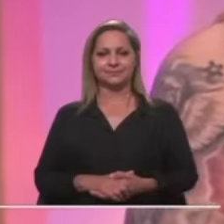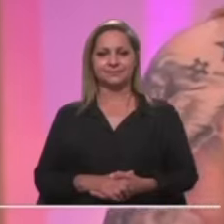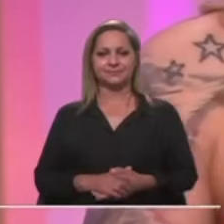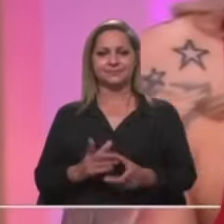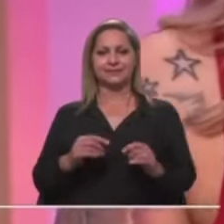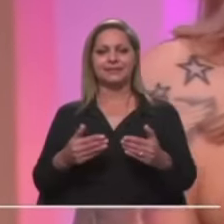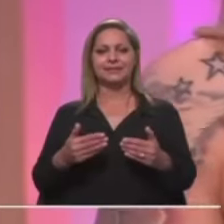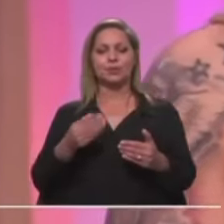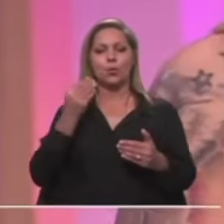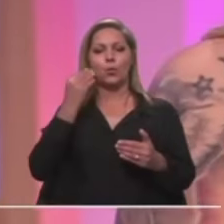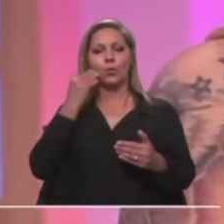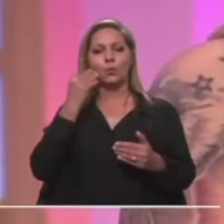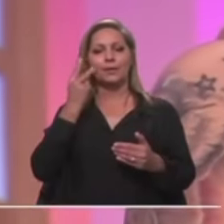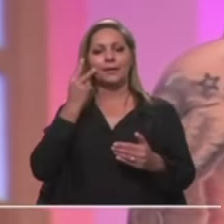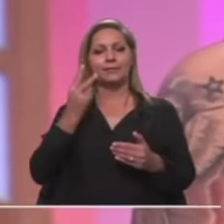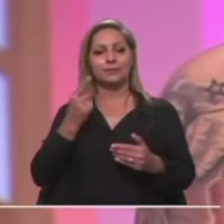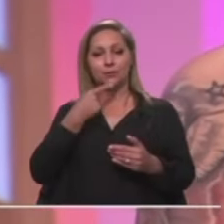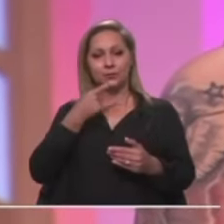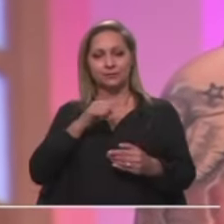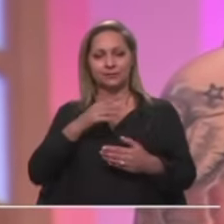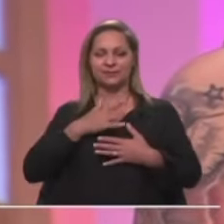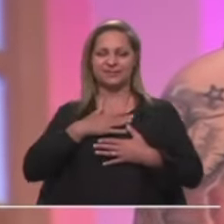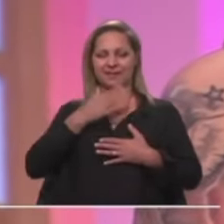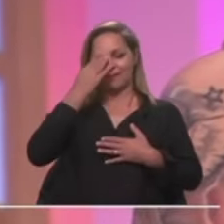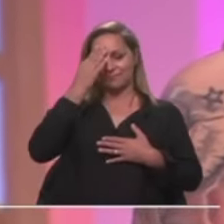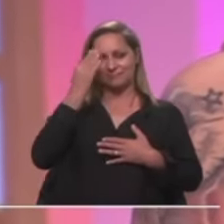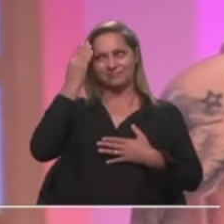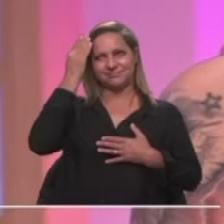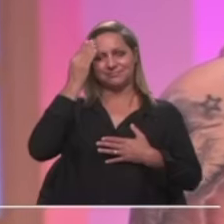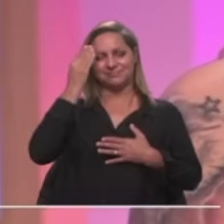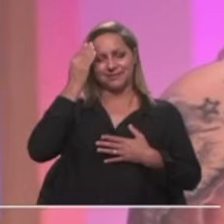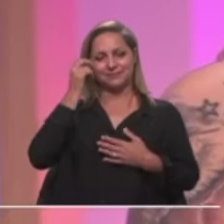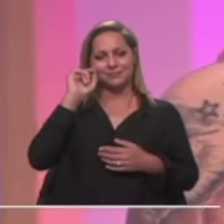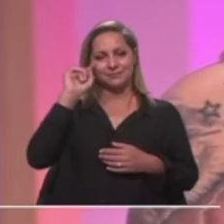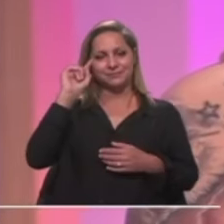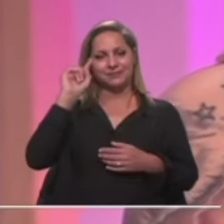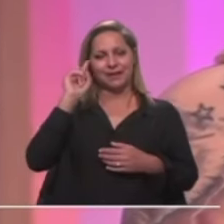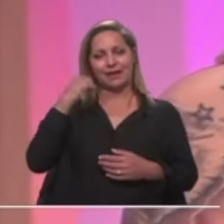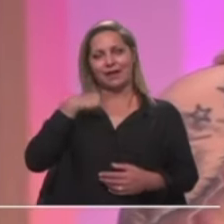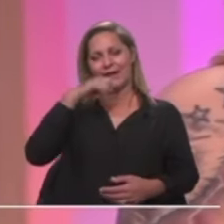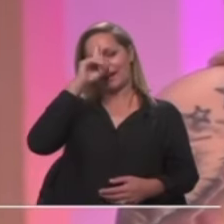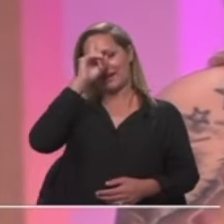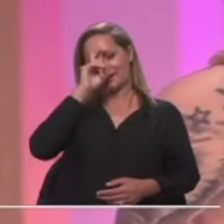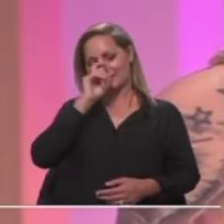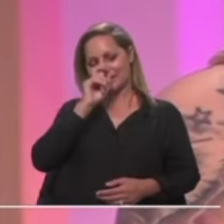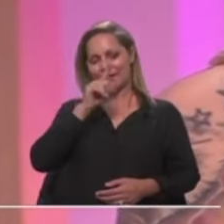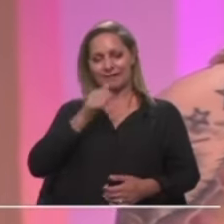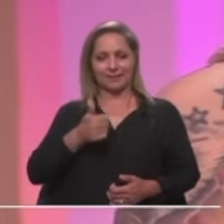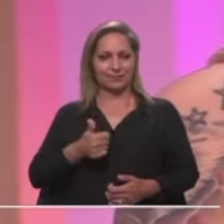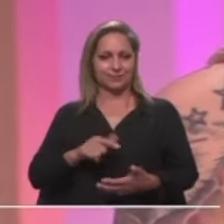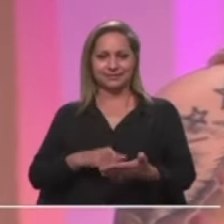Então, como é que é voltar a ver isto? Traz nostalgia e recordar é sempre bom,